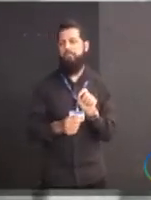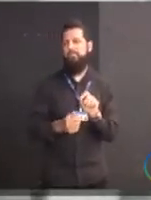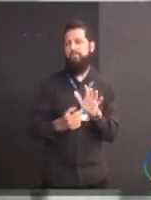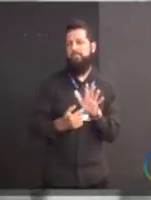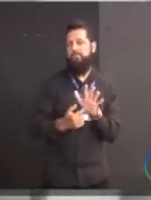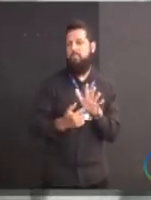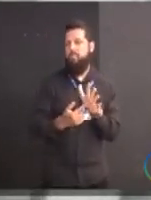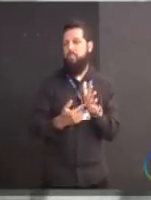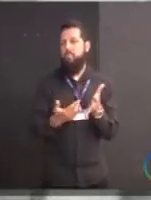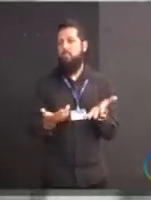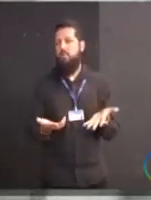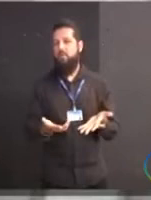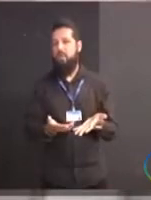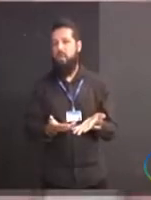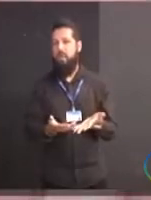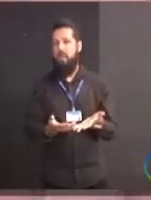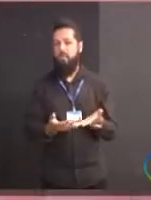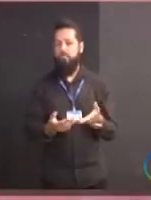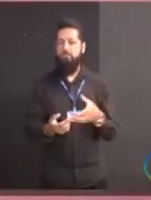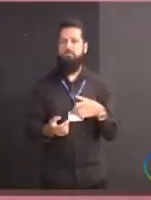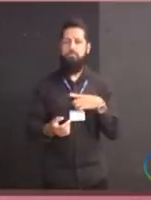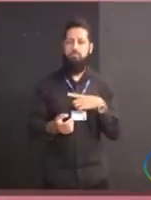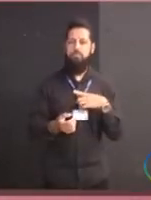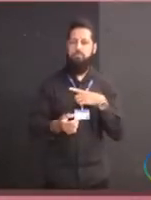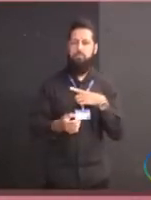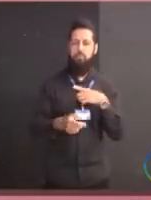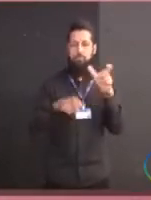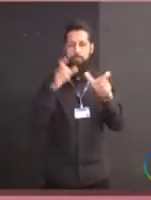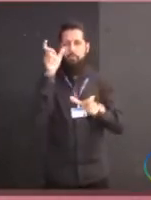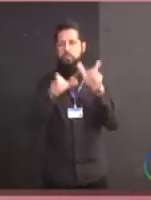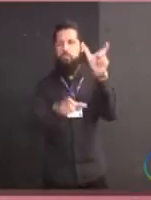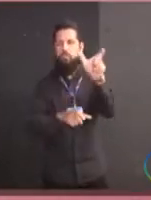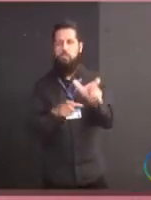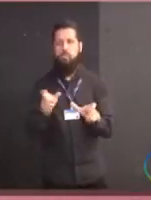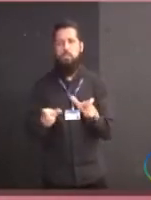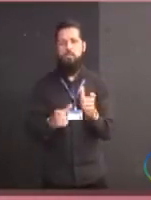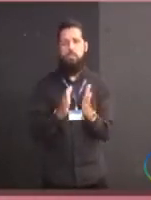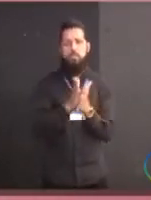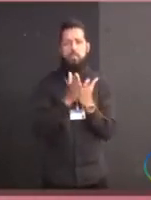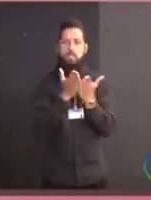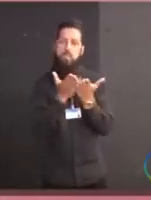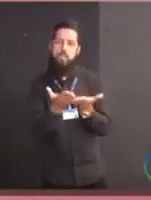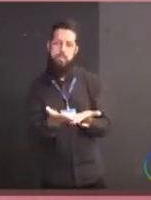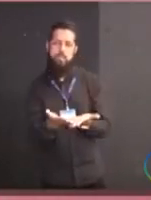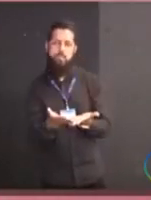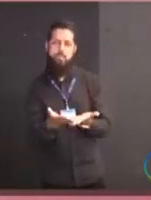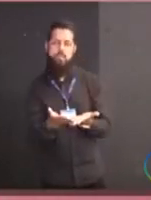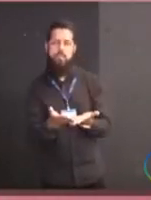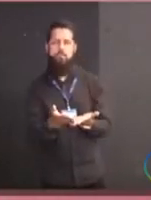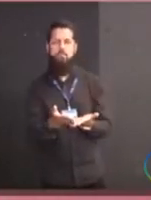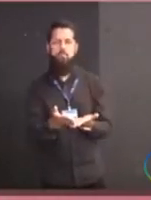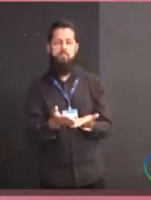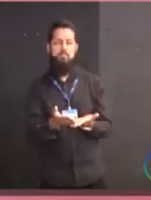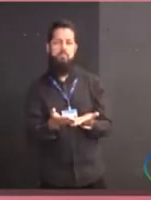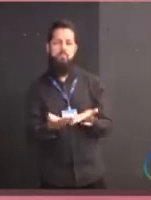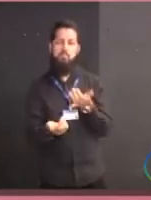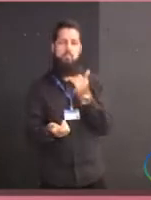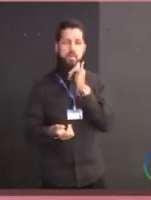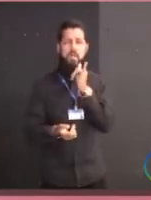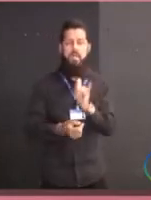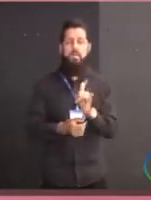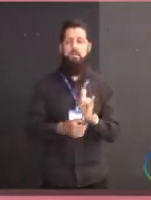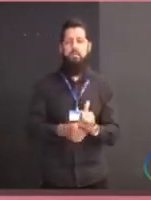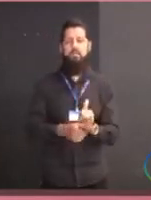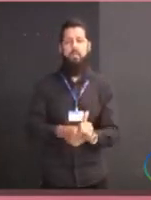Muita gente interpreta esse livro como sendo realmente um